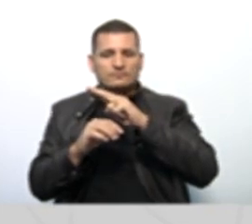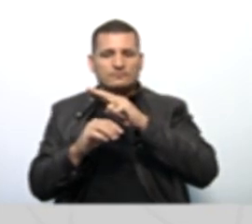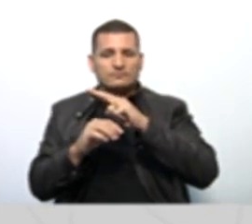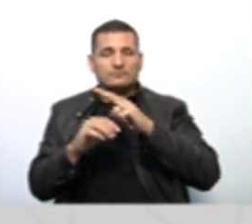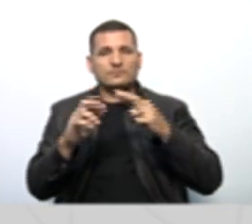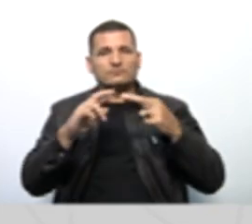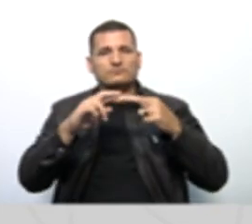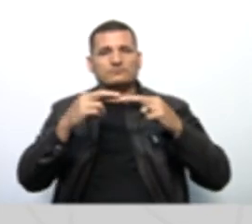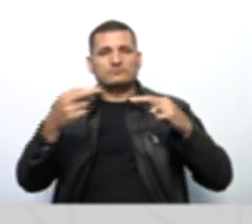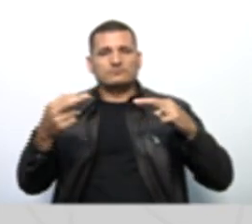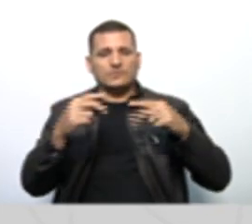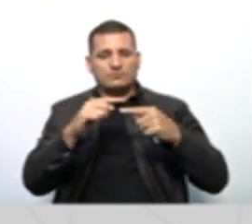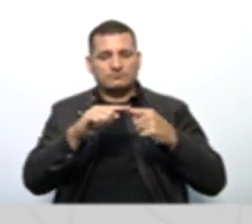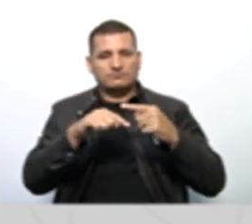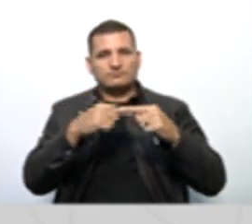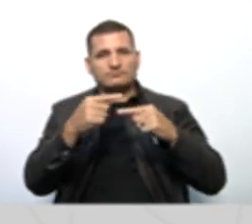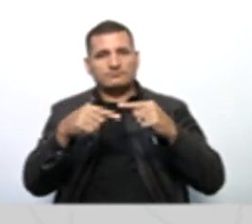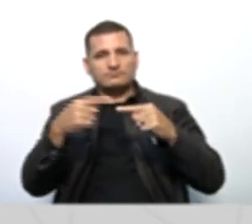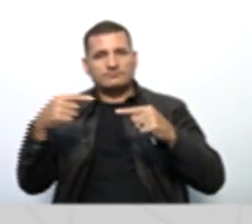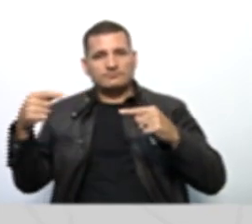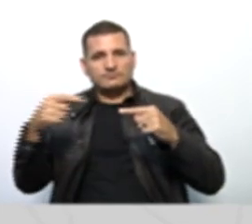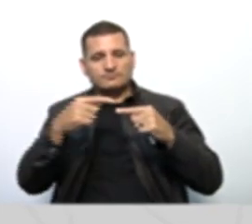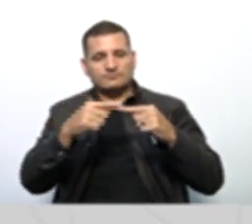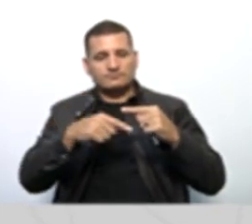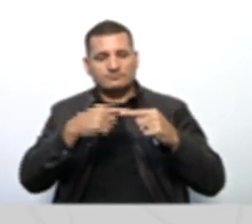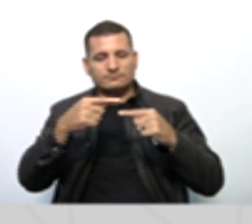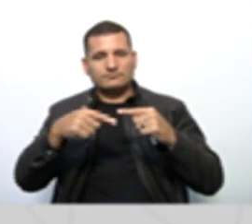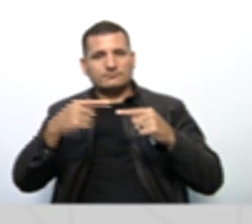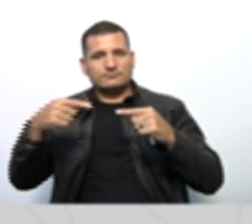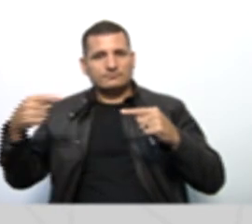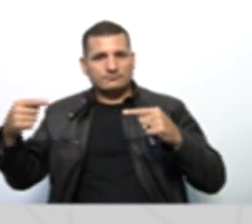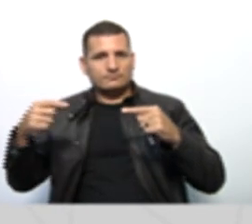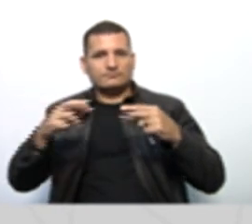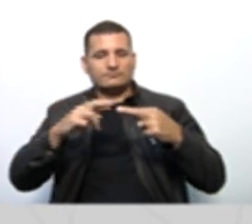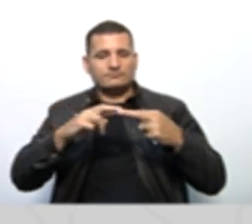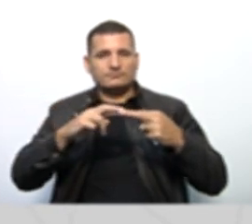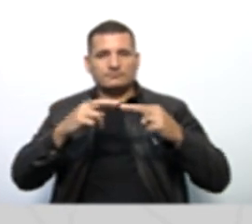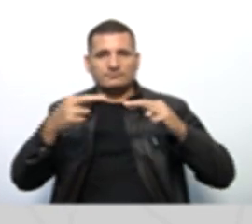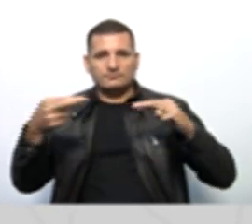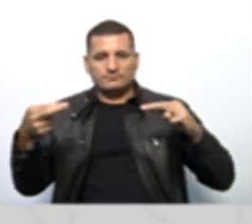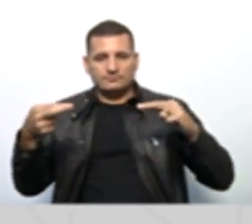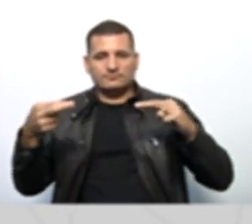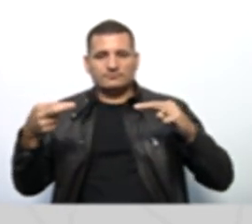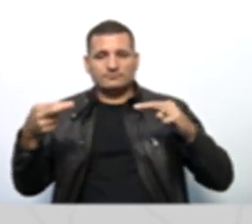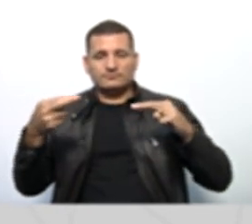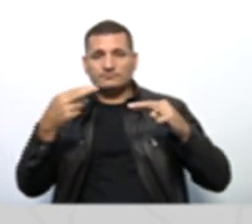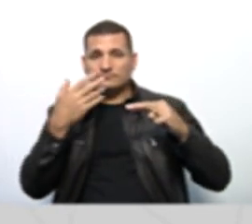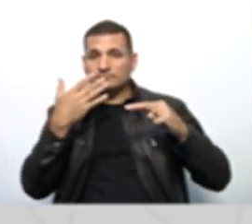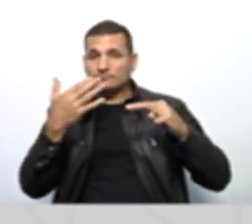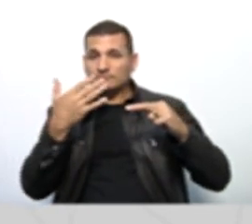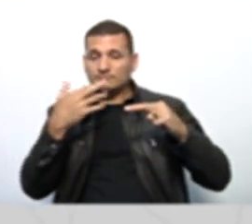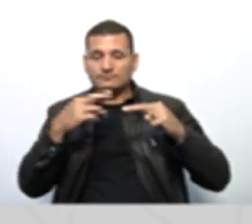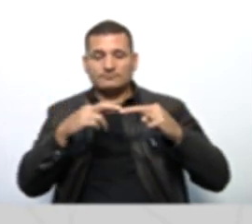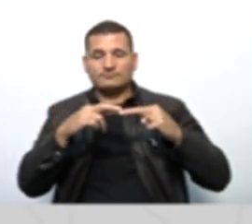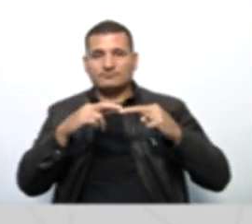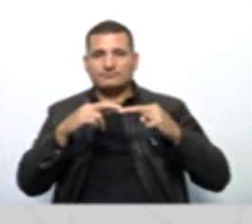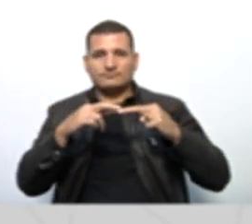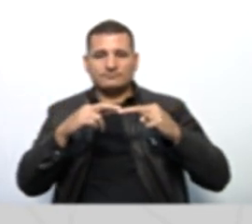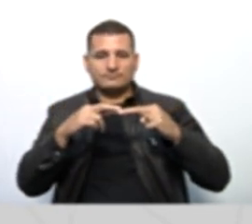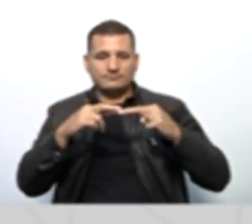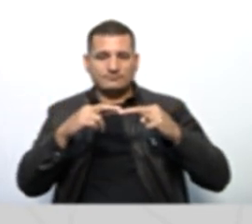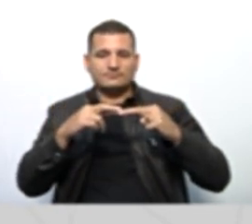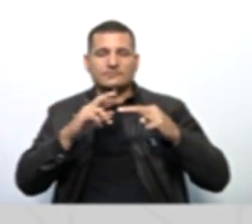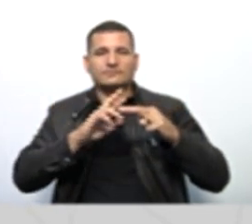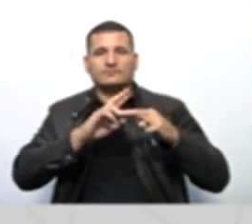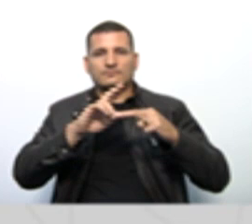trançado pista bank tenho os países aqui ó nem as cores dele e vocês podem perceber que tem